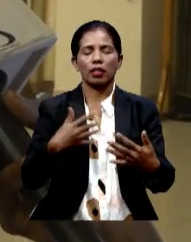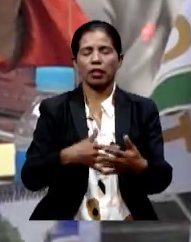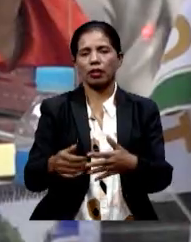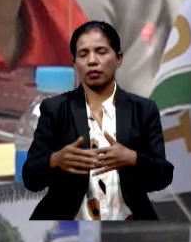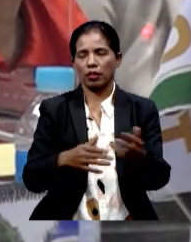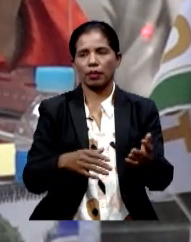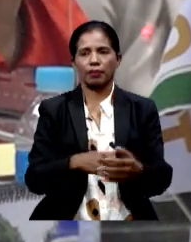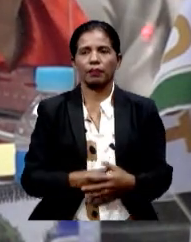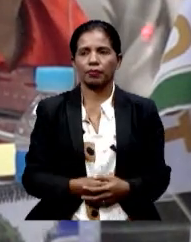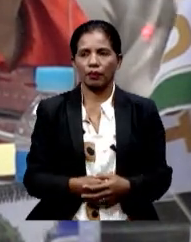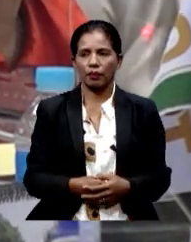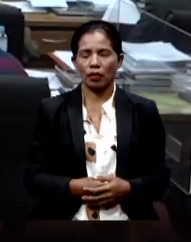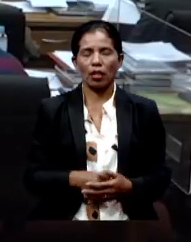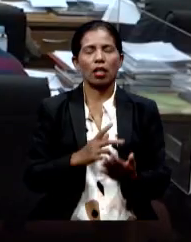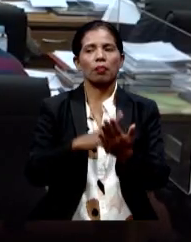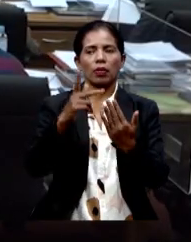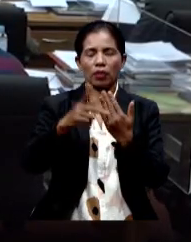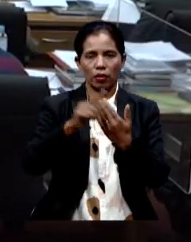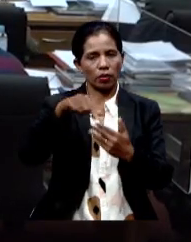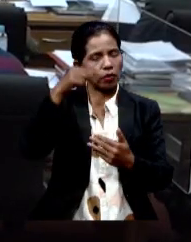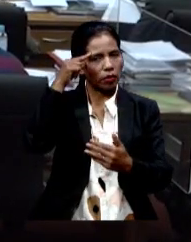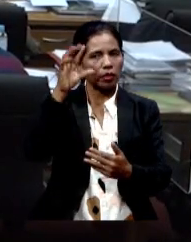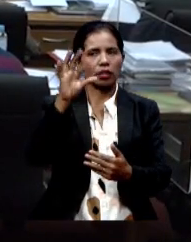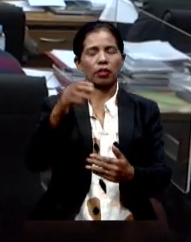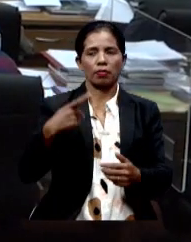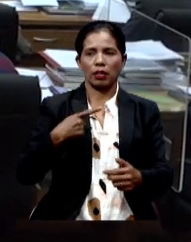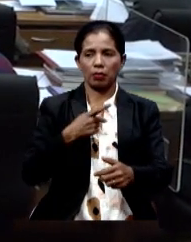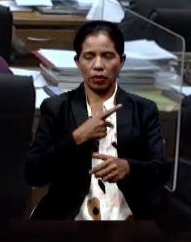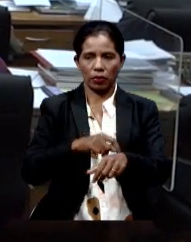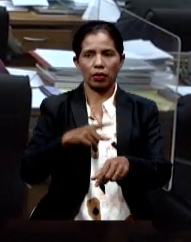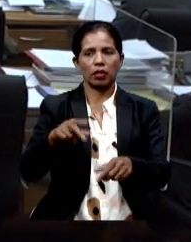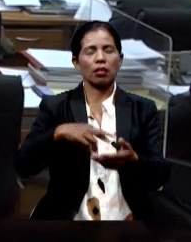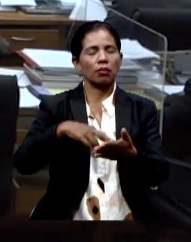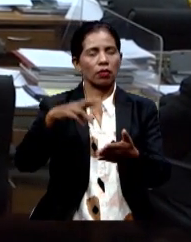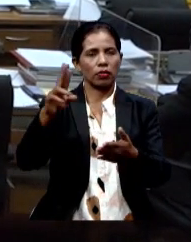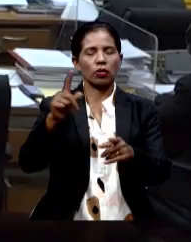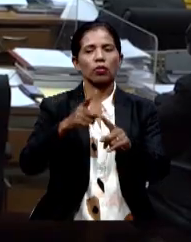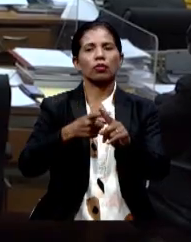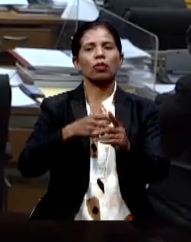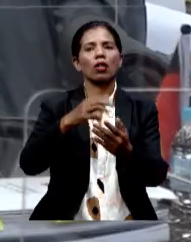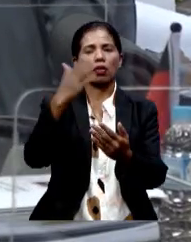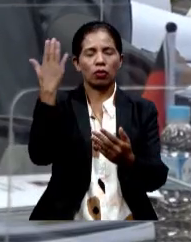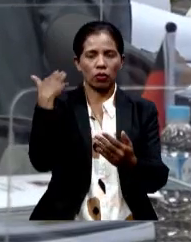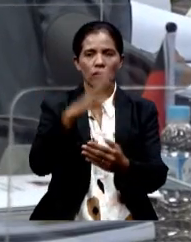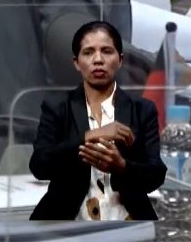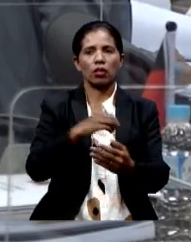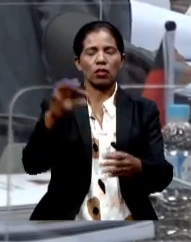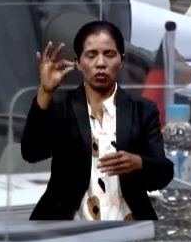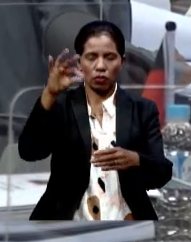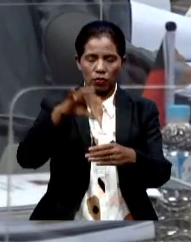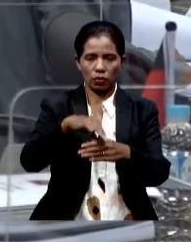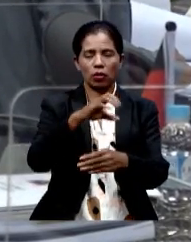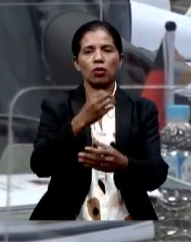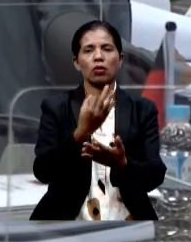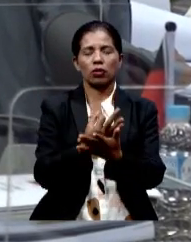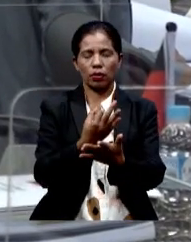laudia. Programa Governo da CNN, Parlamento Nacional, debate no aprova e a Fulancoto Cliuba, o voto unanimidade no